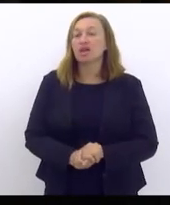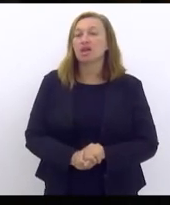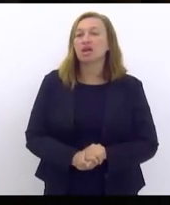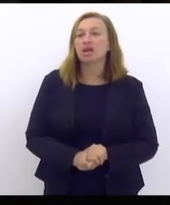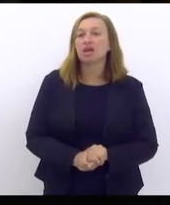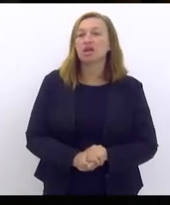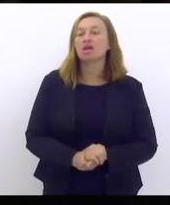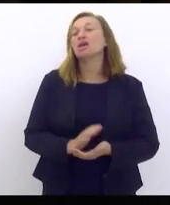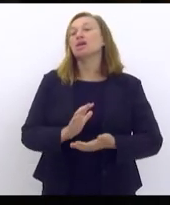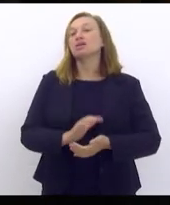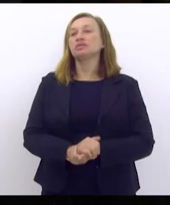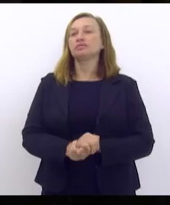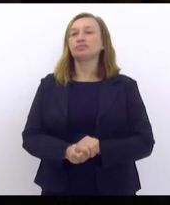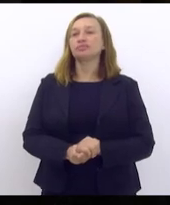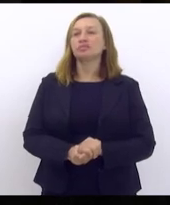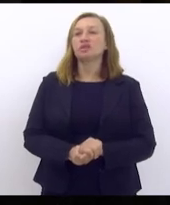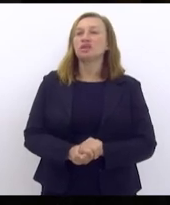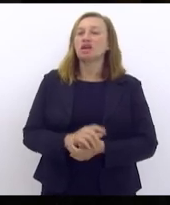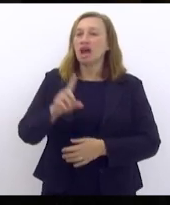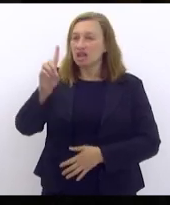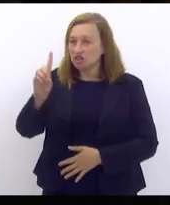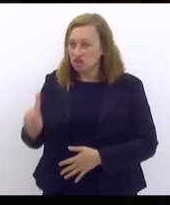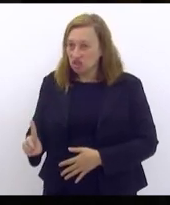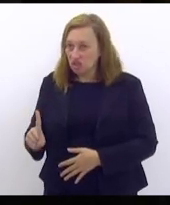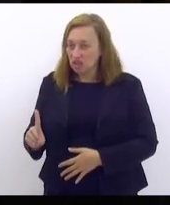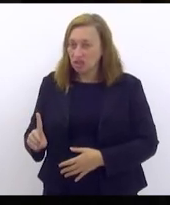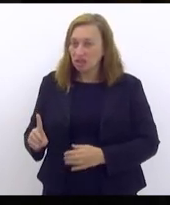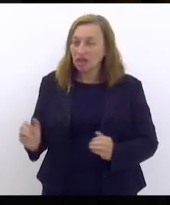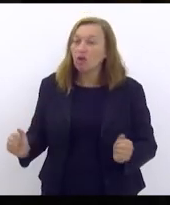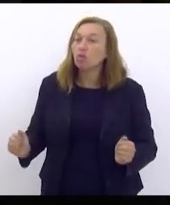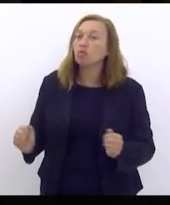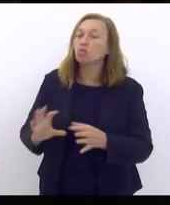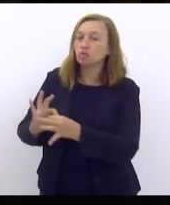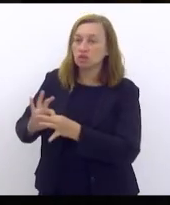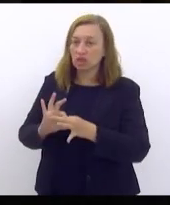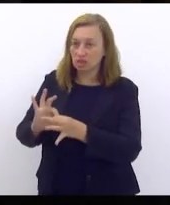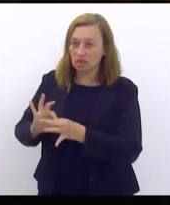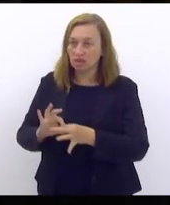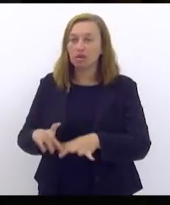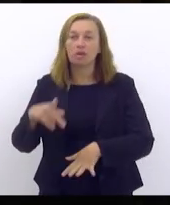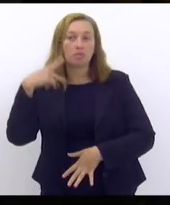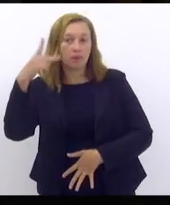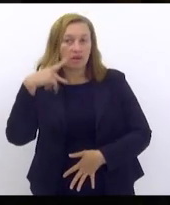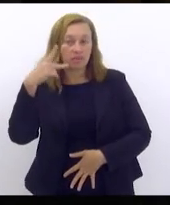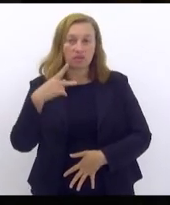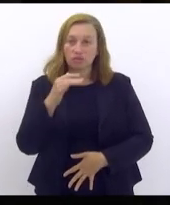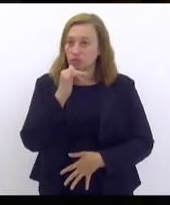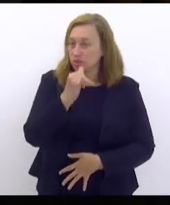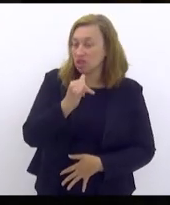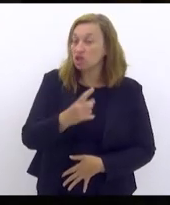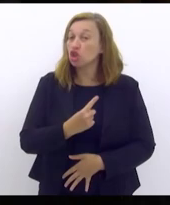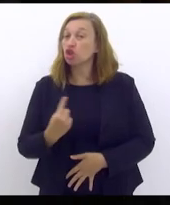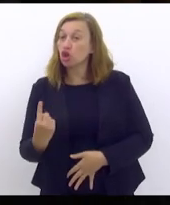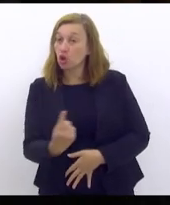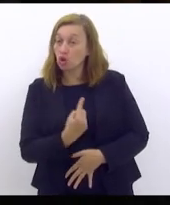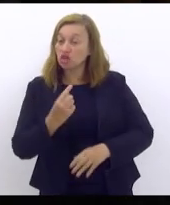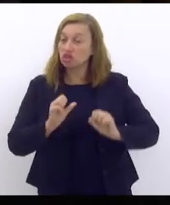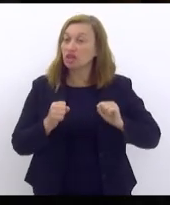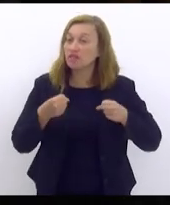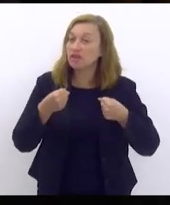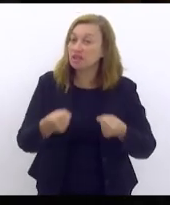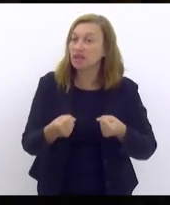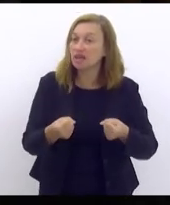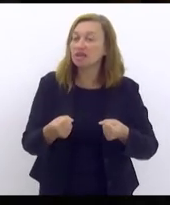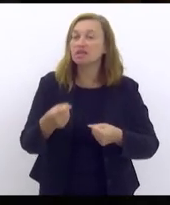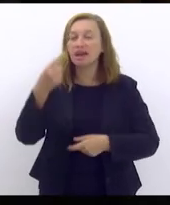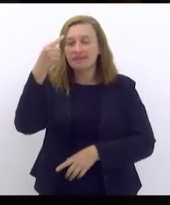ojeriza dessa turma, a direita está unida no Parlamento Fluminense. Nós defendemos as